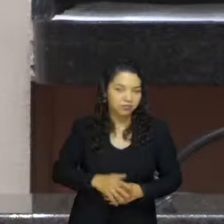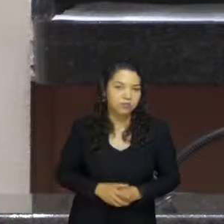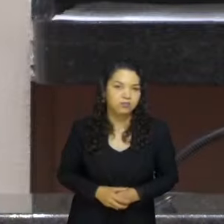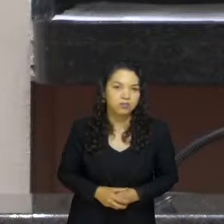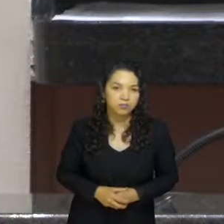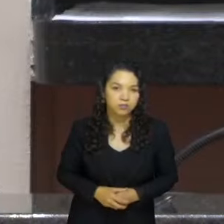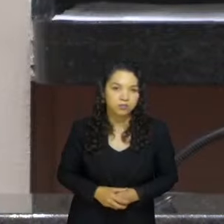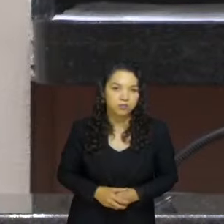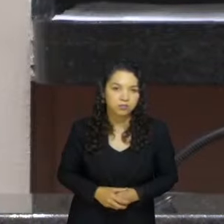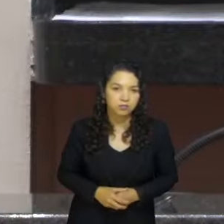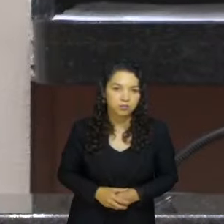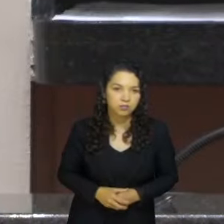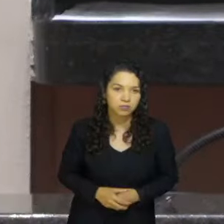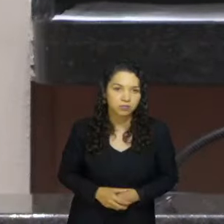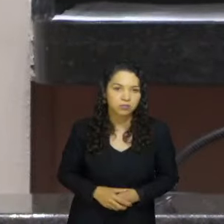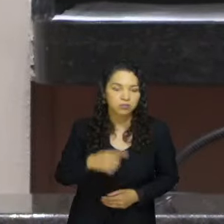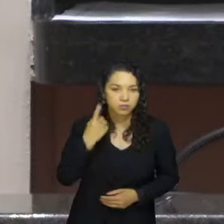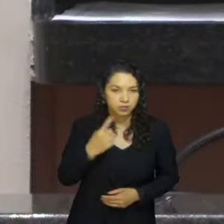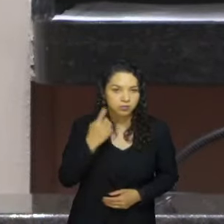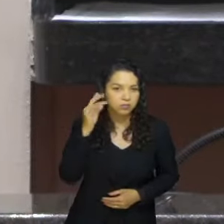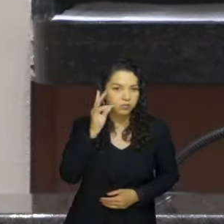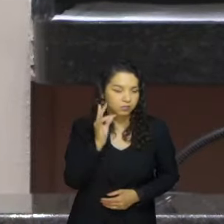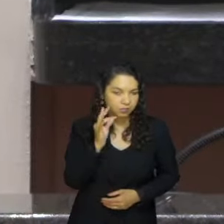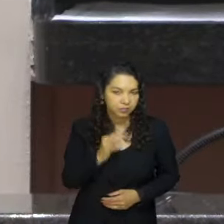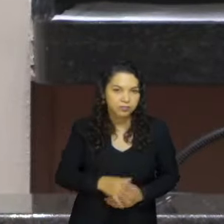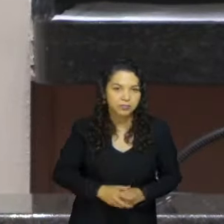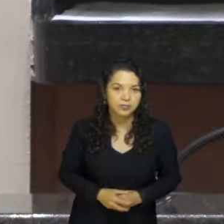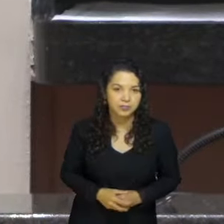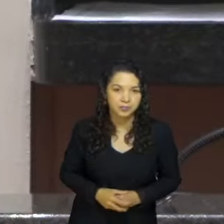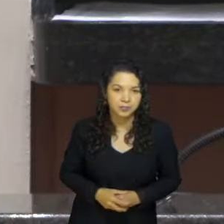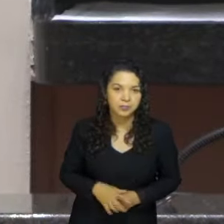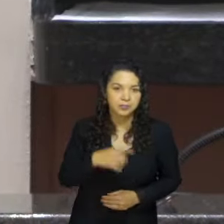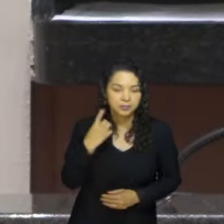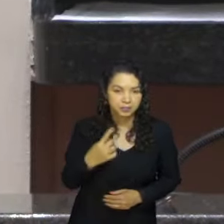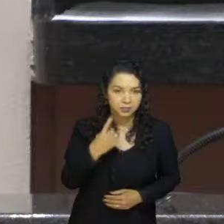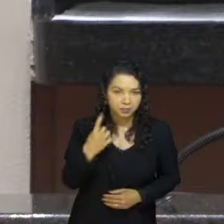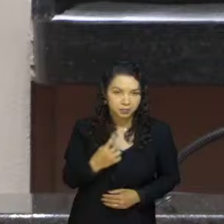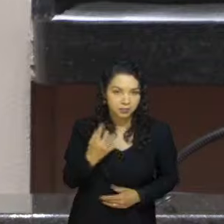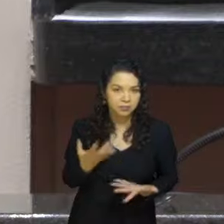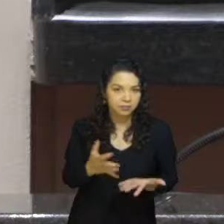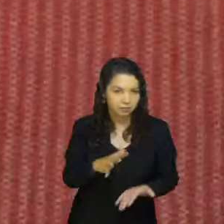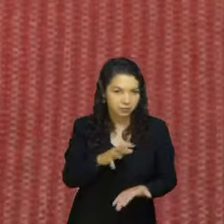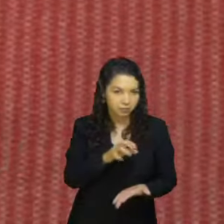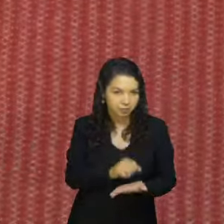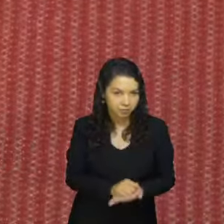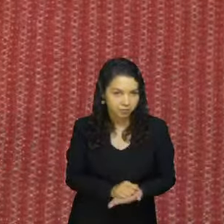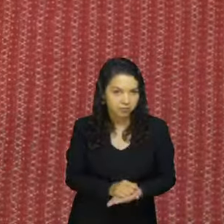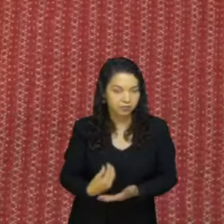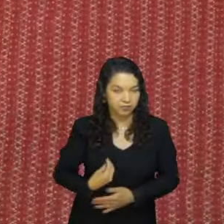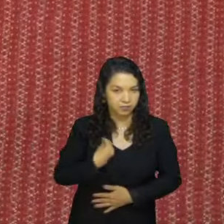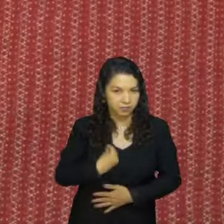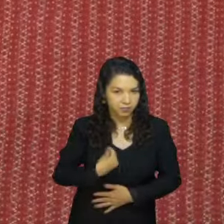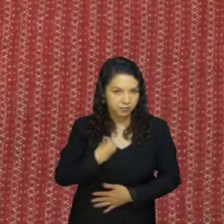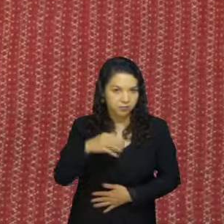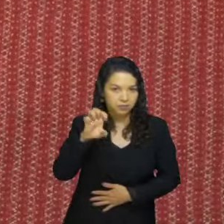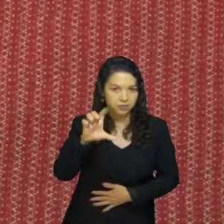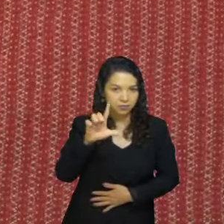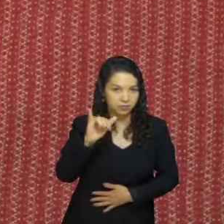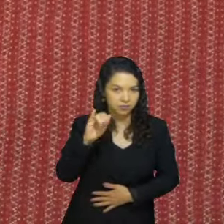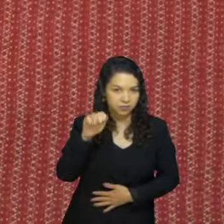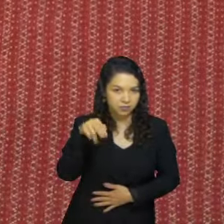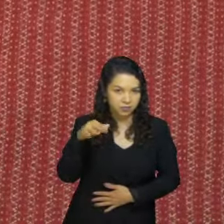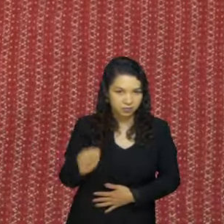presidente. Pois não, deputado Thiago. Delegado Egídio, nosso presidente, eu gostaria de registrar a presença da Eliana Maria Jukowski,